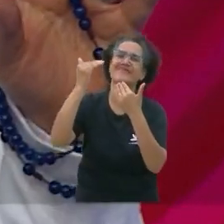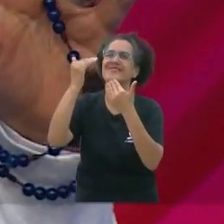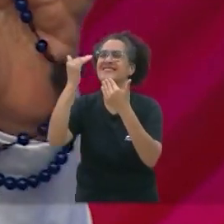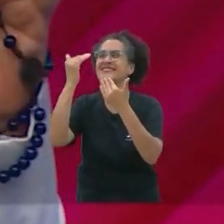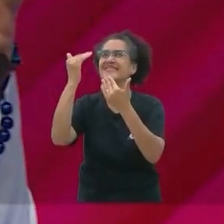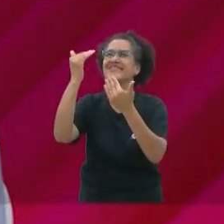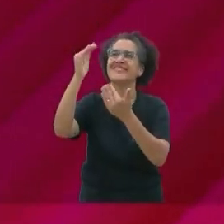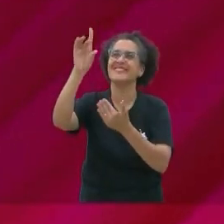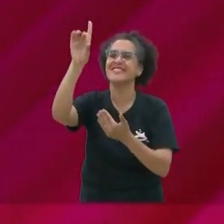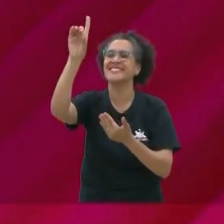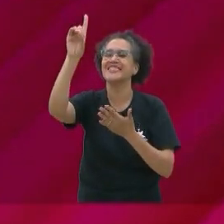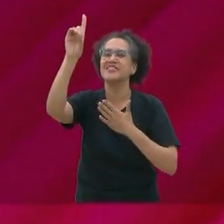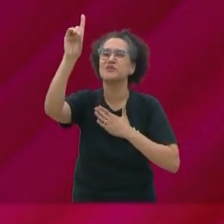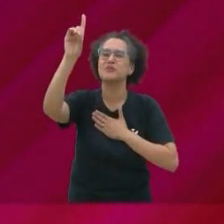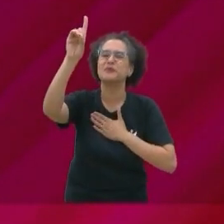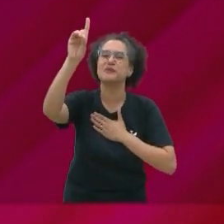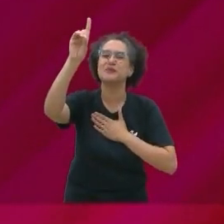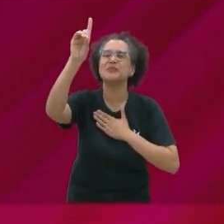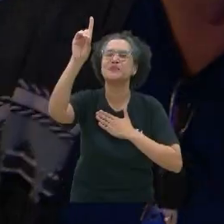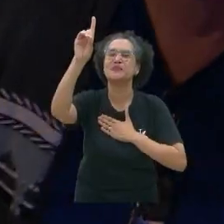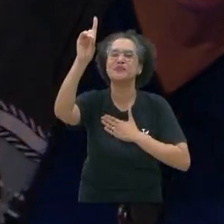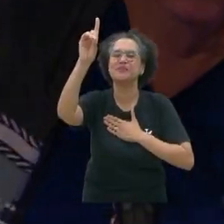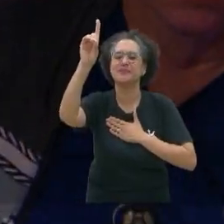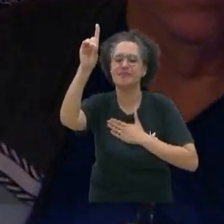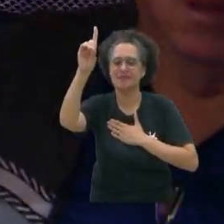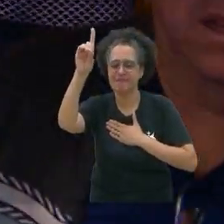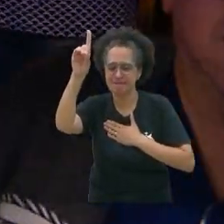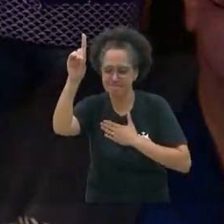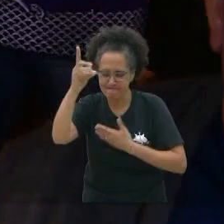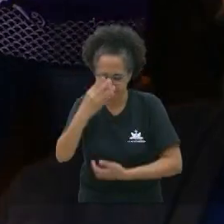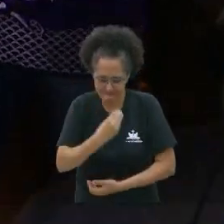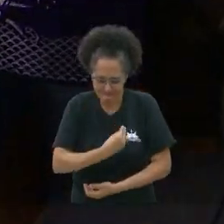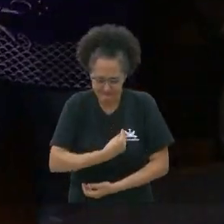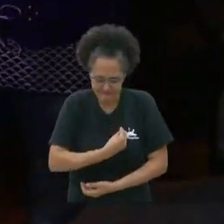meu Deus. Minha alma suspira. Minha alma